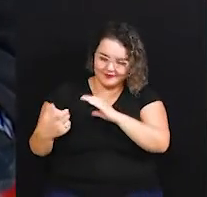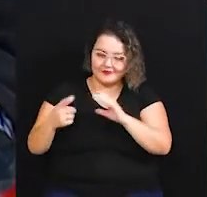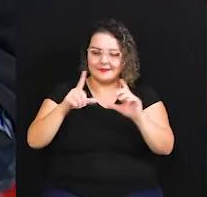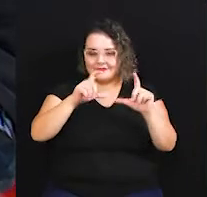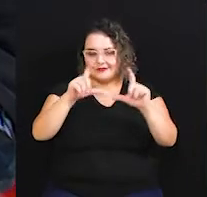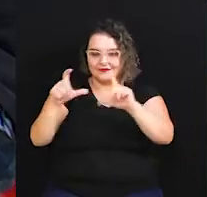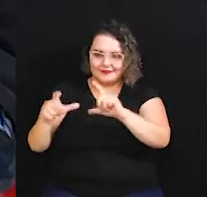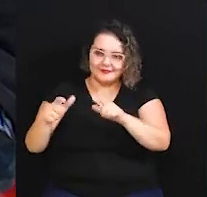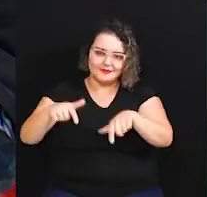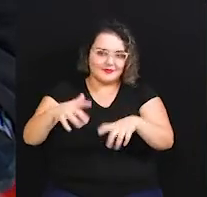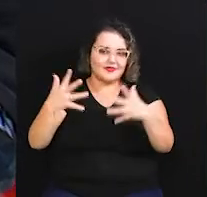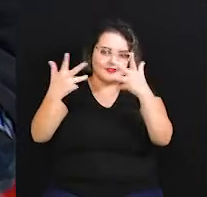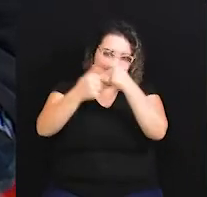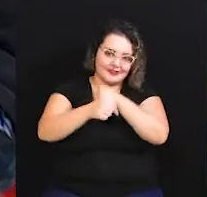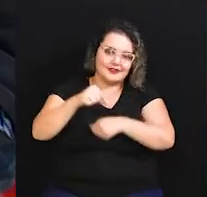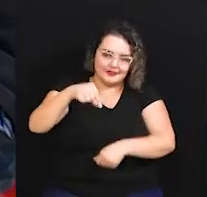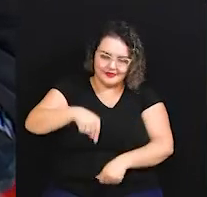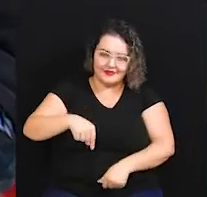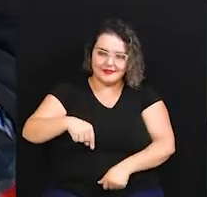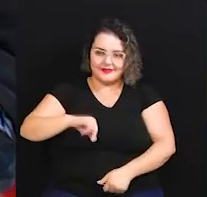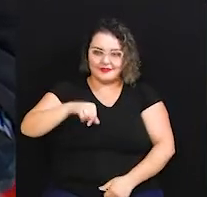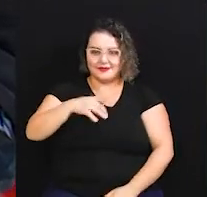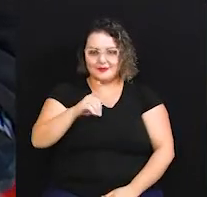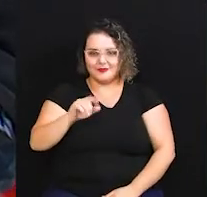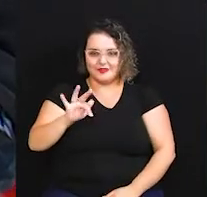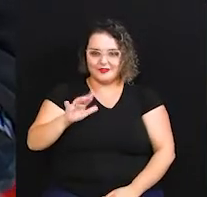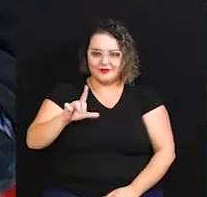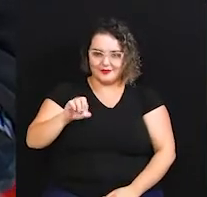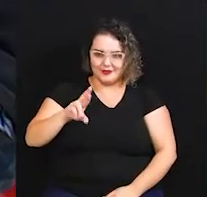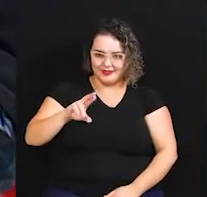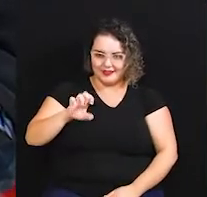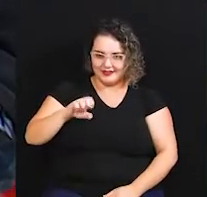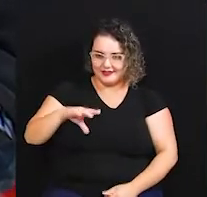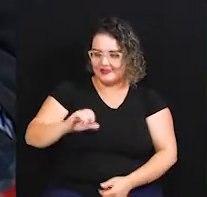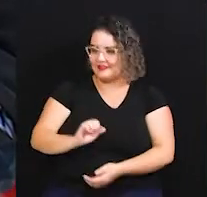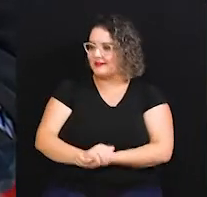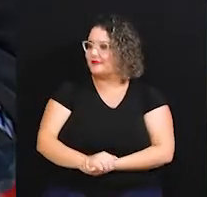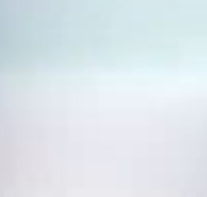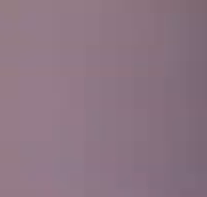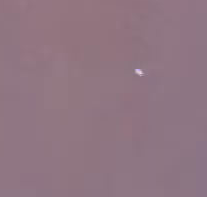ficar com imagens deste lugar lindo aqui no Jardim Florence